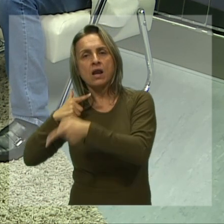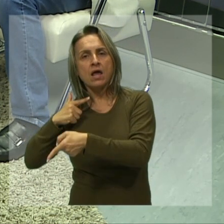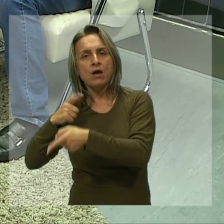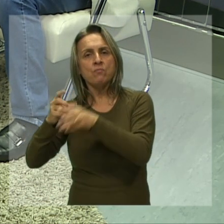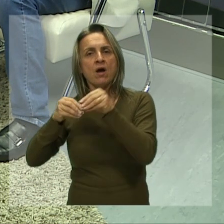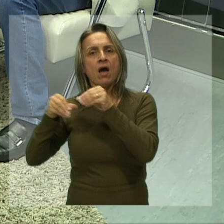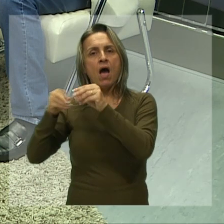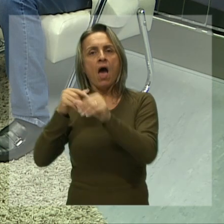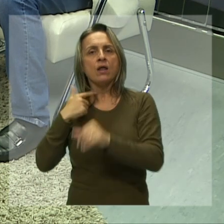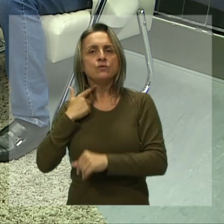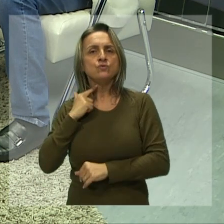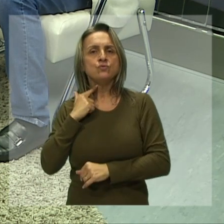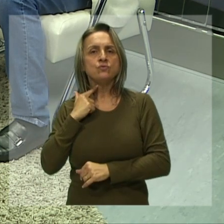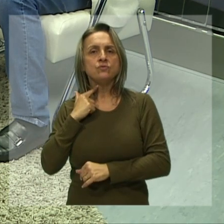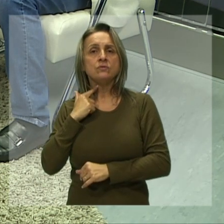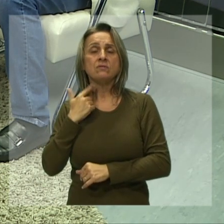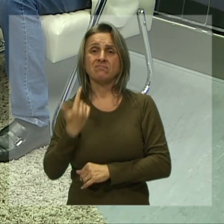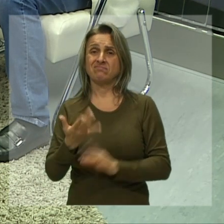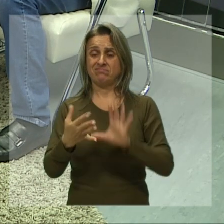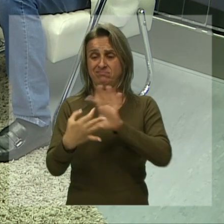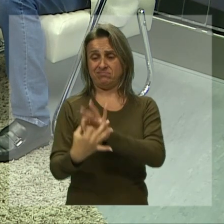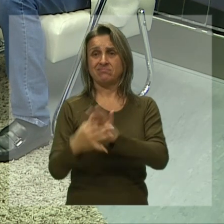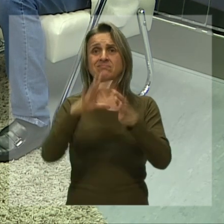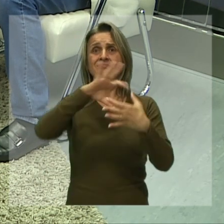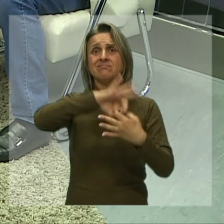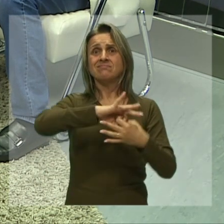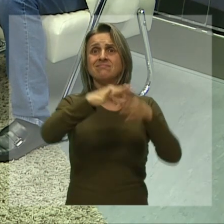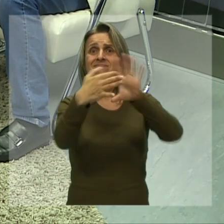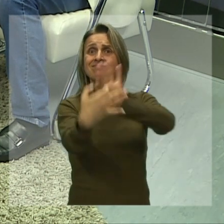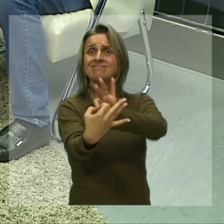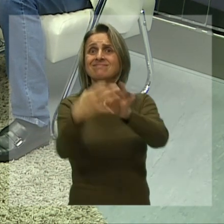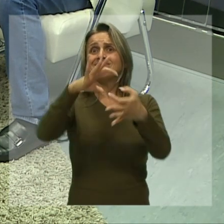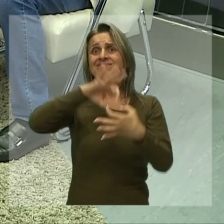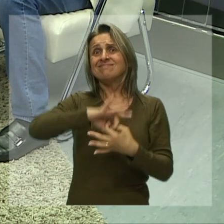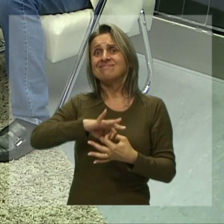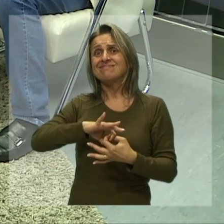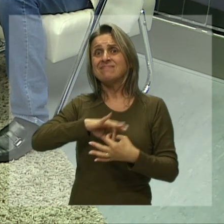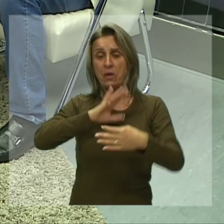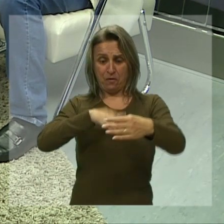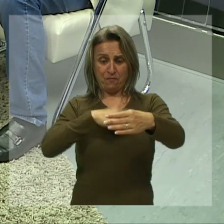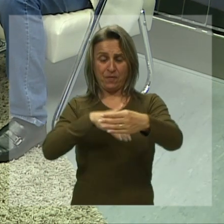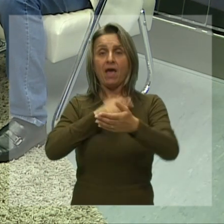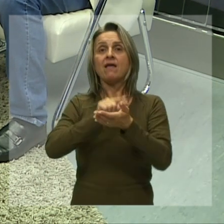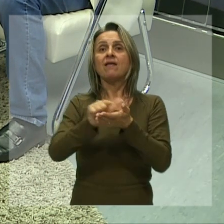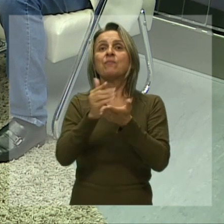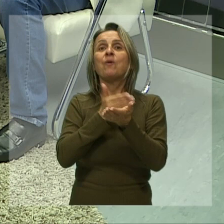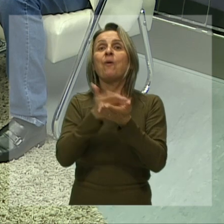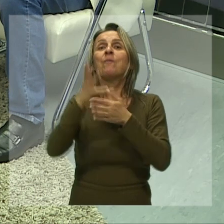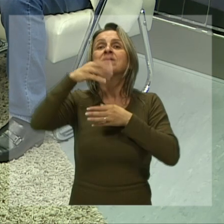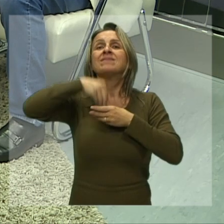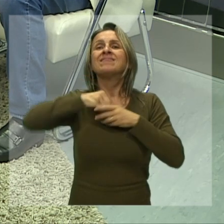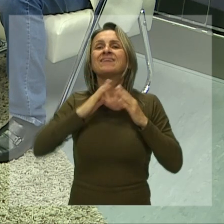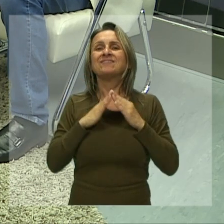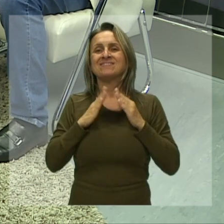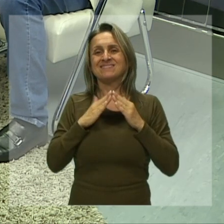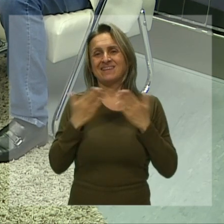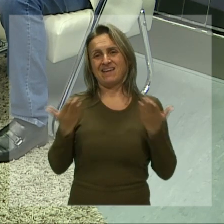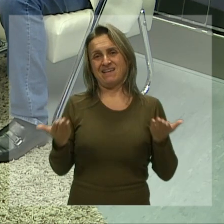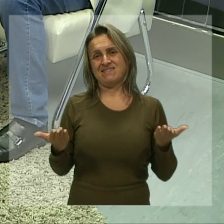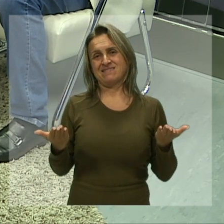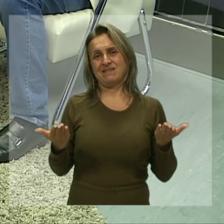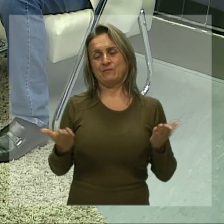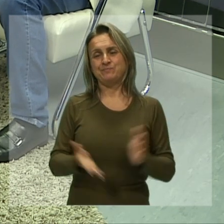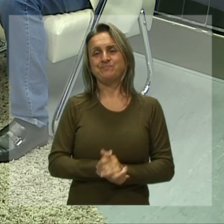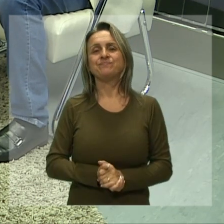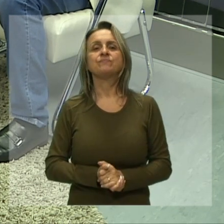limpinha. Uma coisa está conectada com a outra. A praia limpa começa lá na nossa casa, lá na Boca de Lobo da nossa casa. E depois as políticas públicas